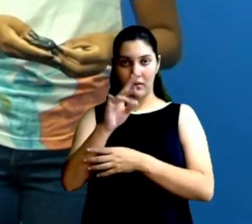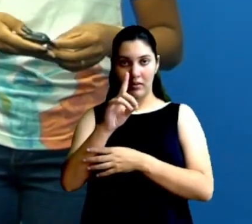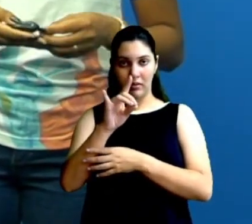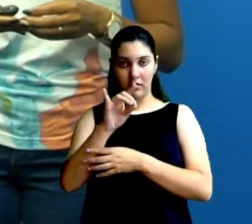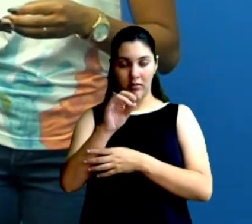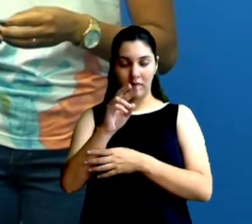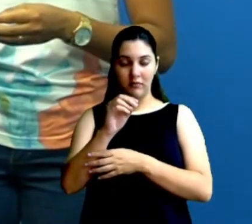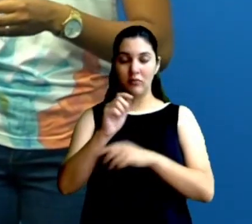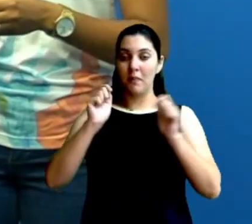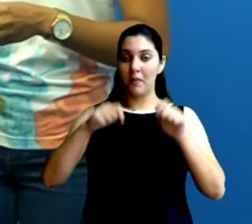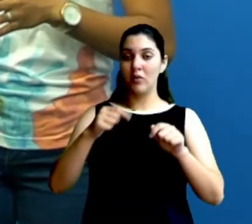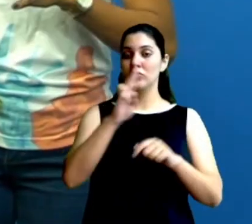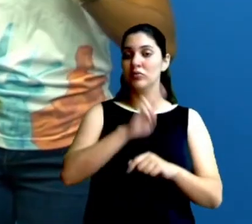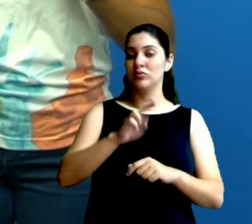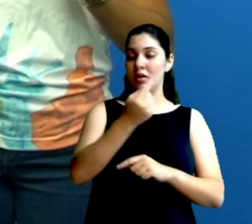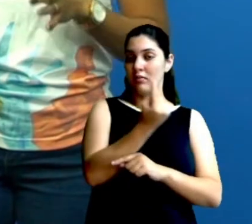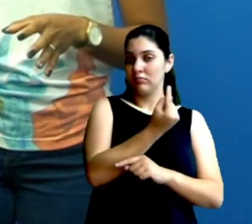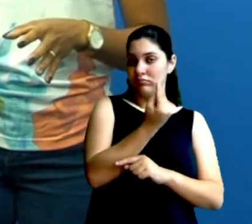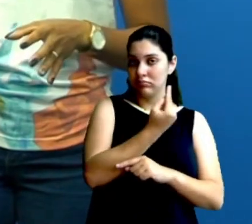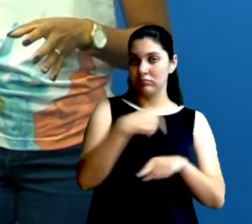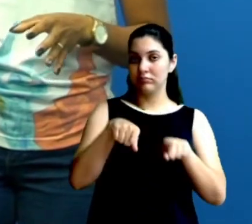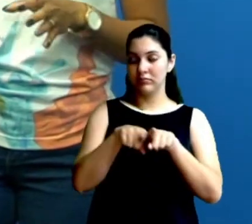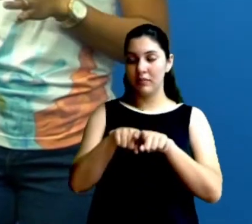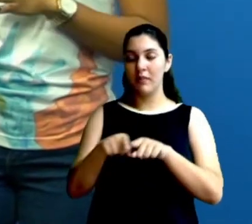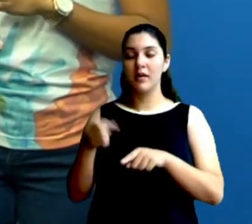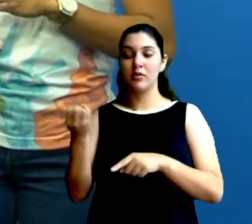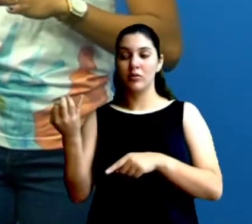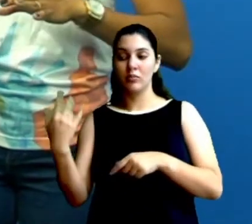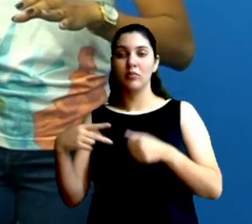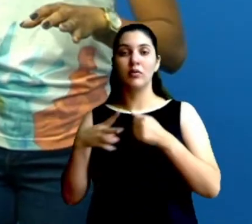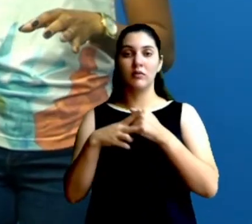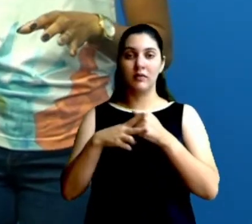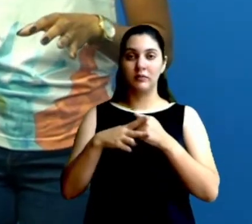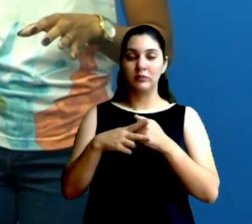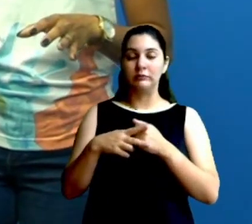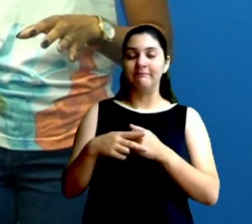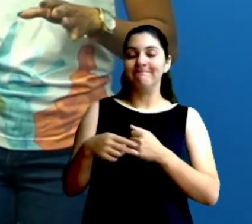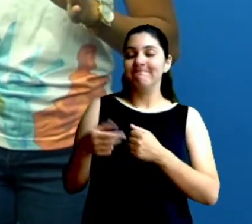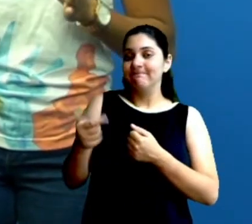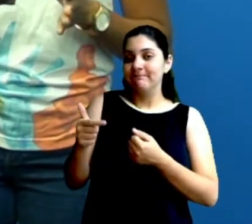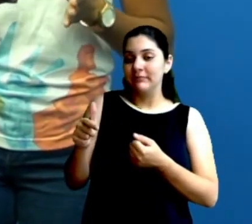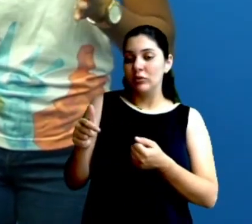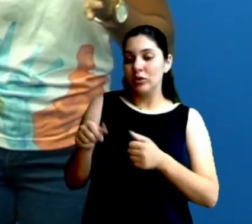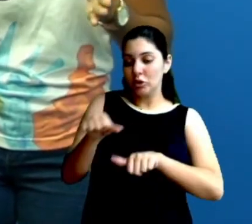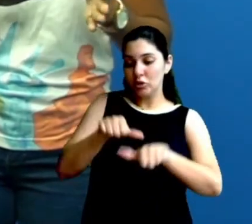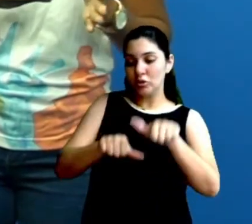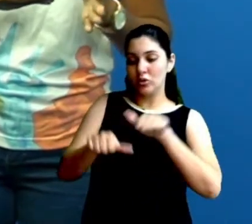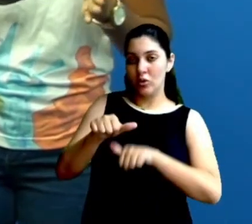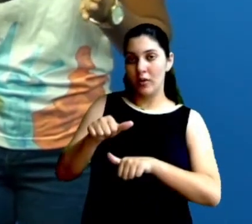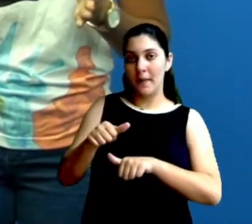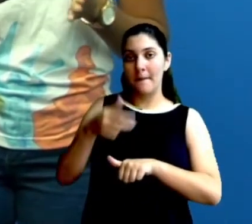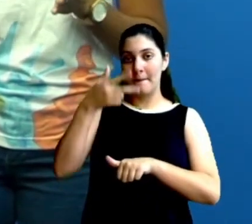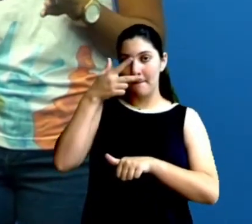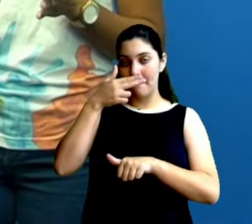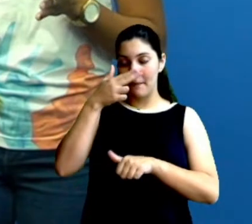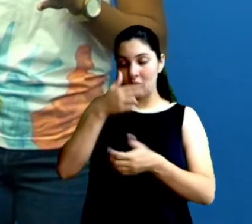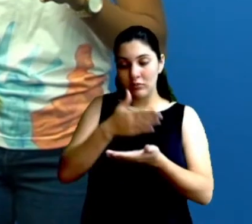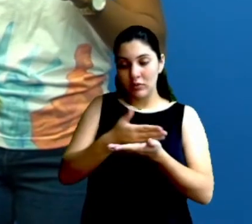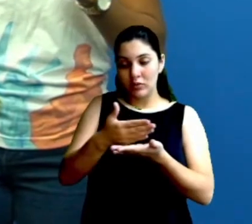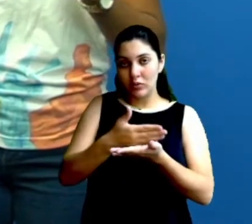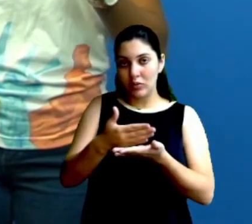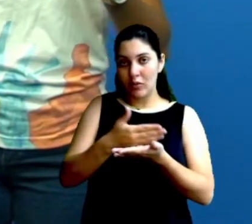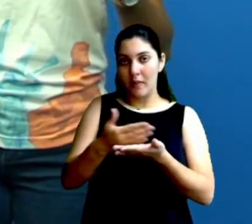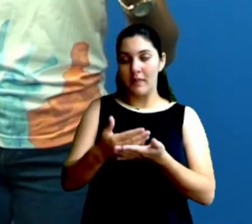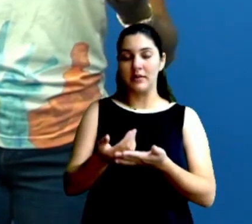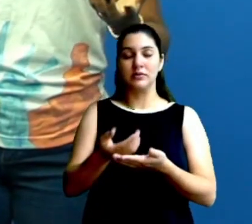no singular quanto no plural o teu verbo. Não vai ter nenhuma alteração. Mesmo que no início venha grande número, a